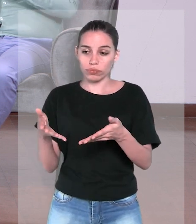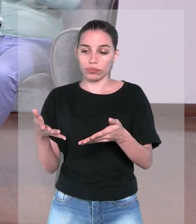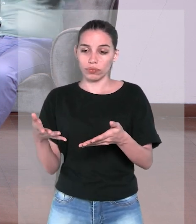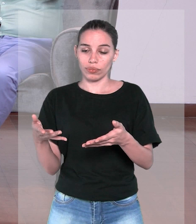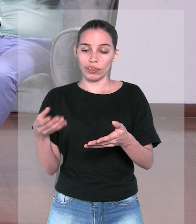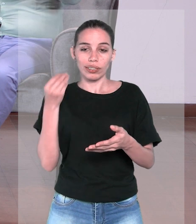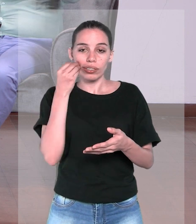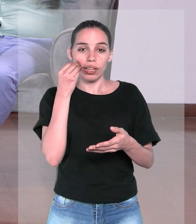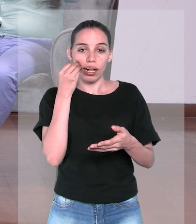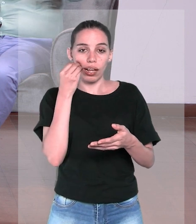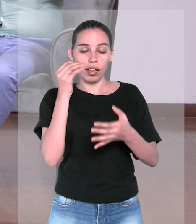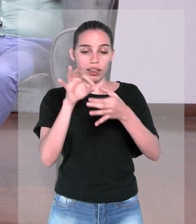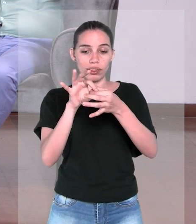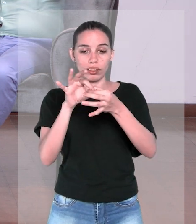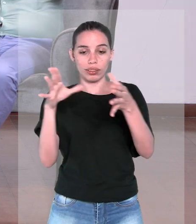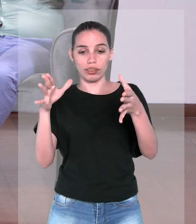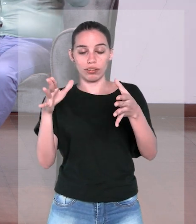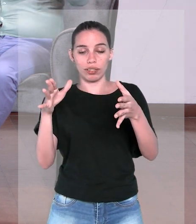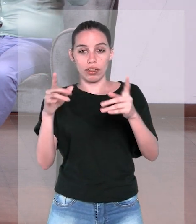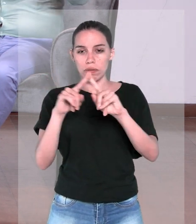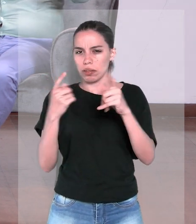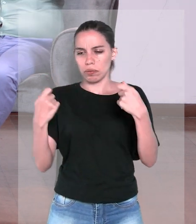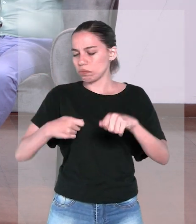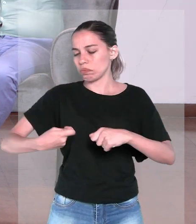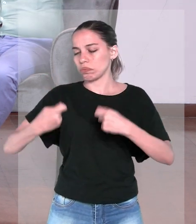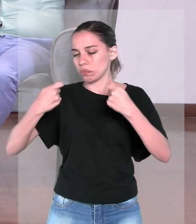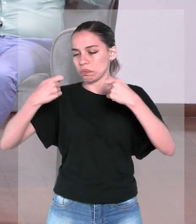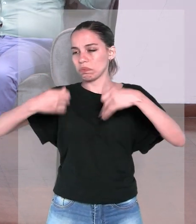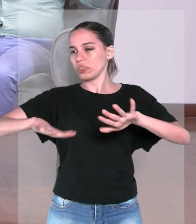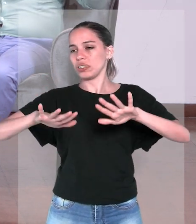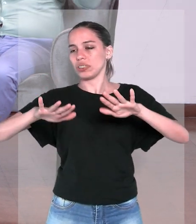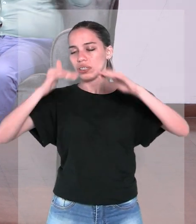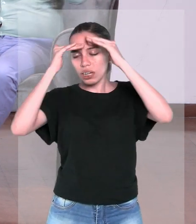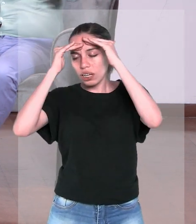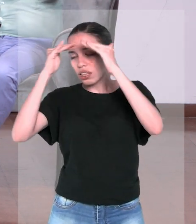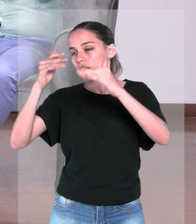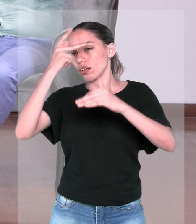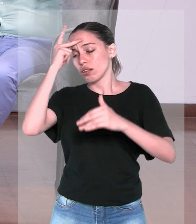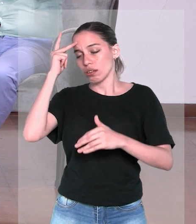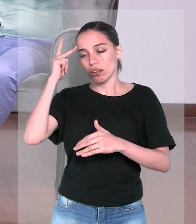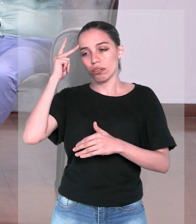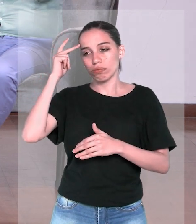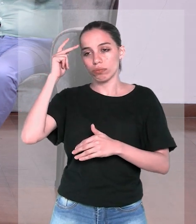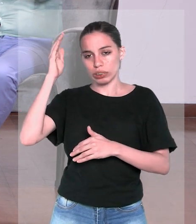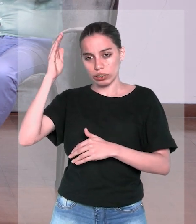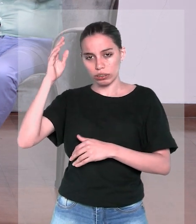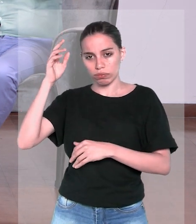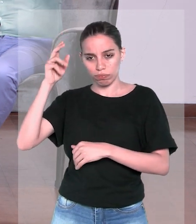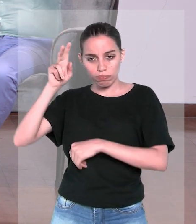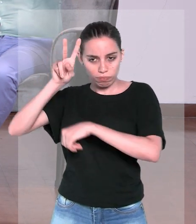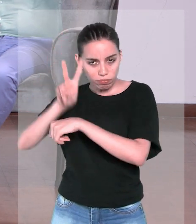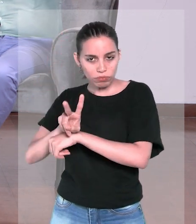até Suzano, passando por Aracruz, e depois o ataque em Blumenau. Você vai ver que esses ataques eles